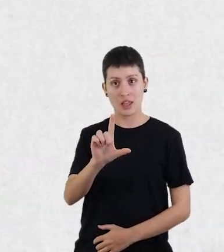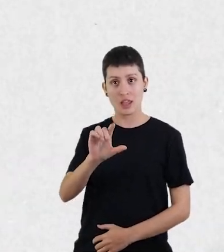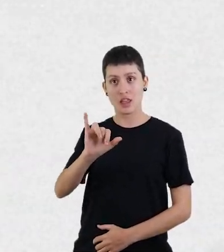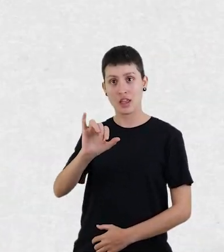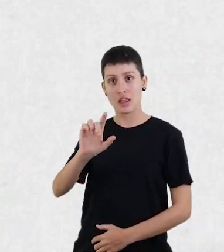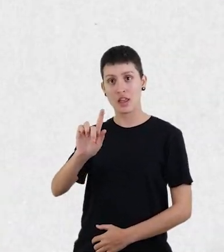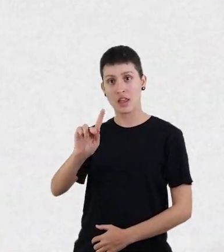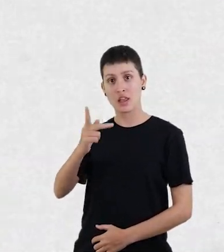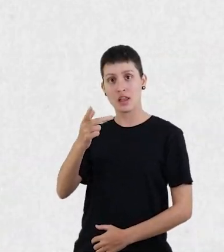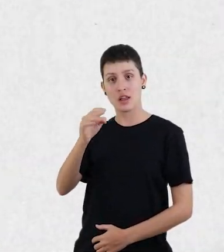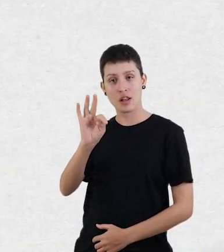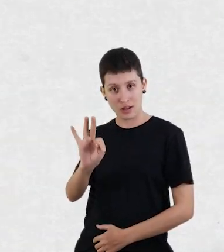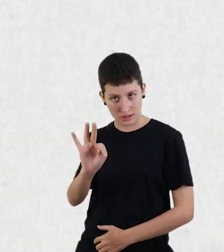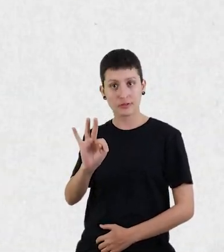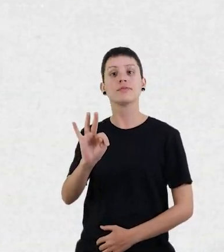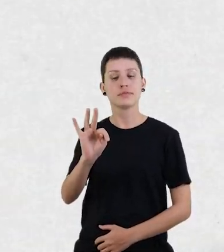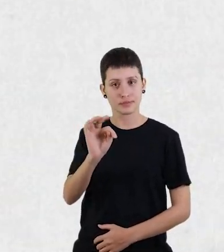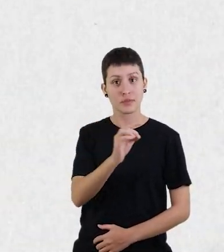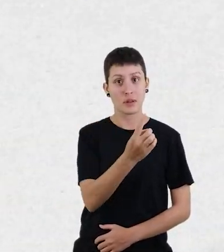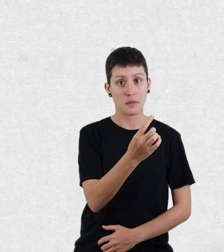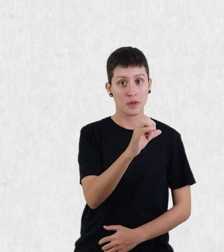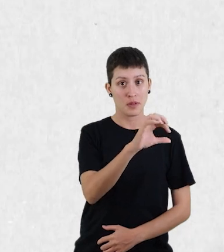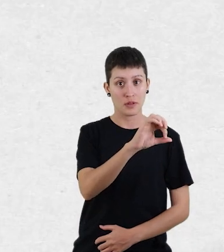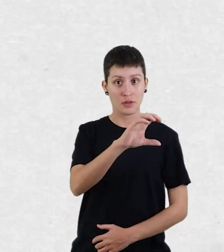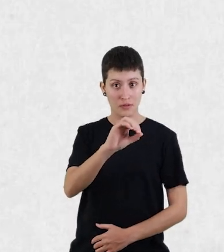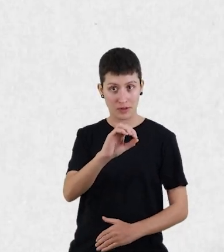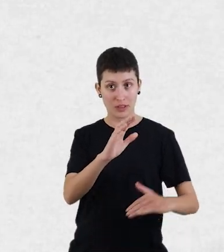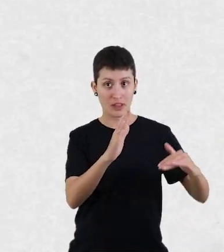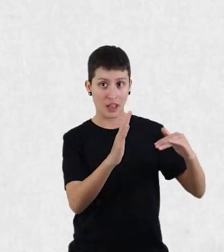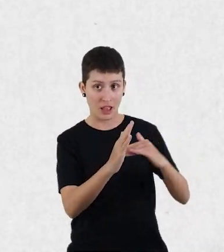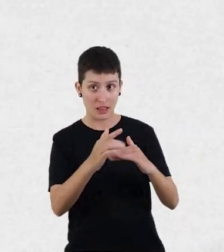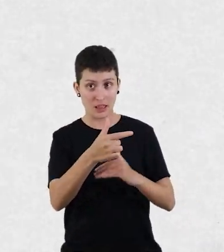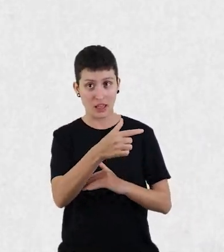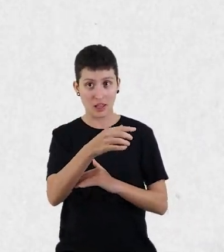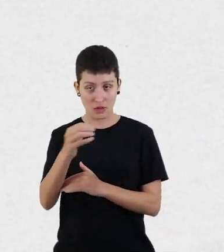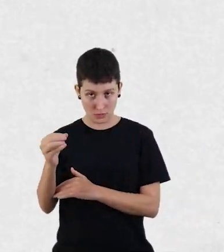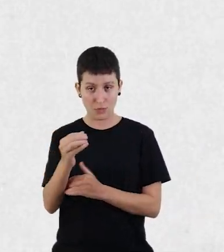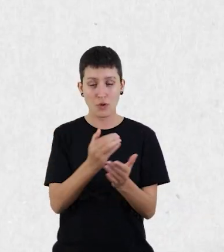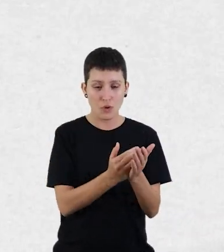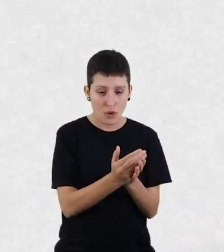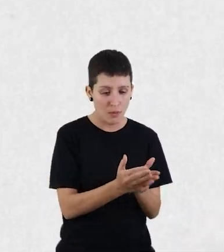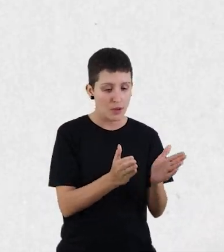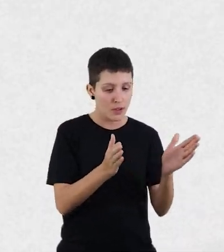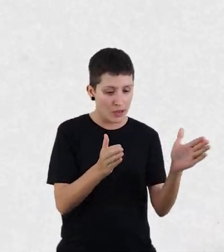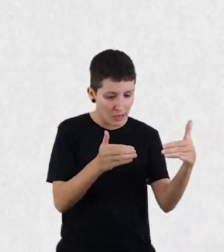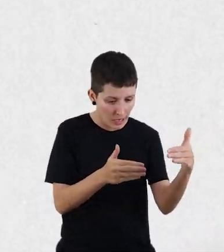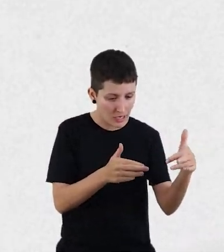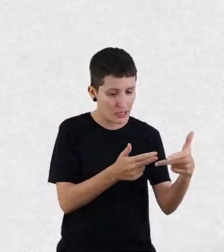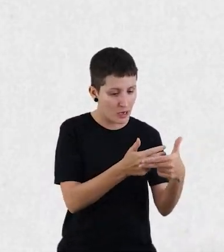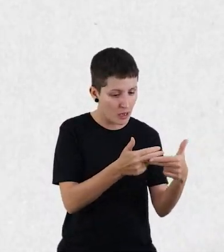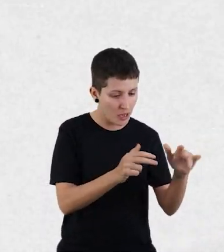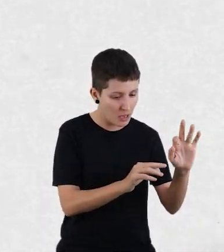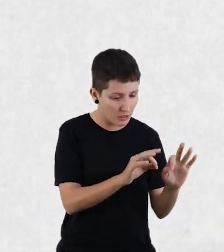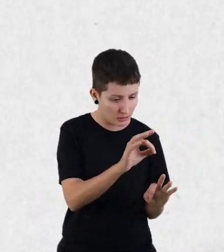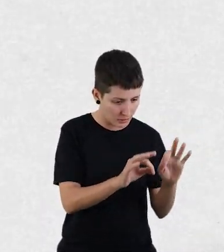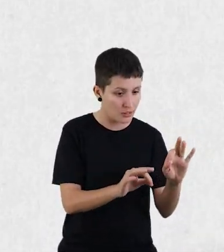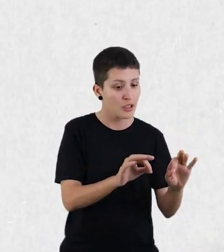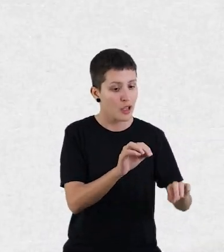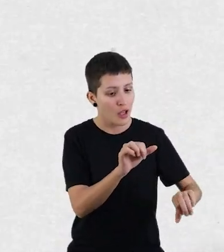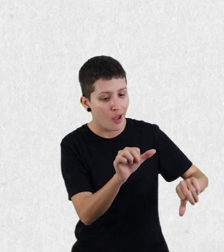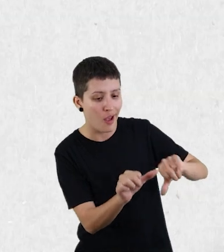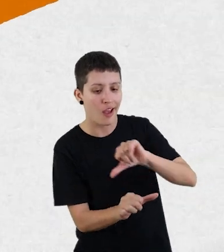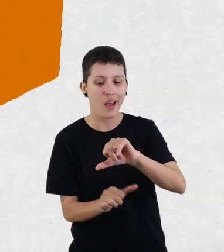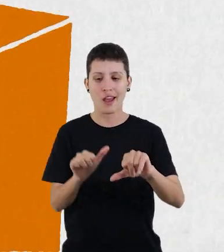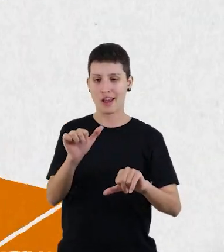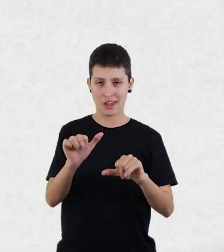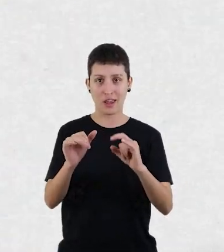1990 a 2000, a empresa foi da primeira caixa personalizada ao primeiro prédio construído no Parque Industrial,